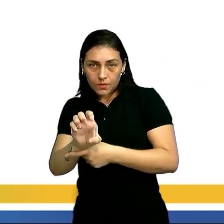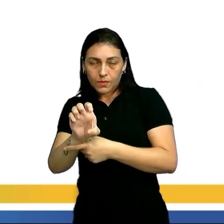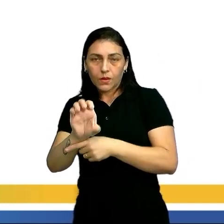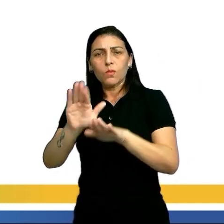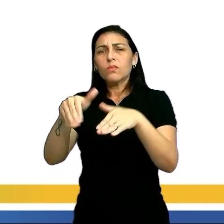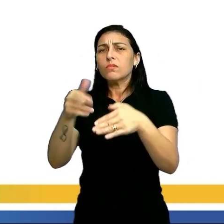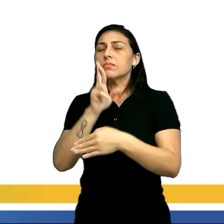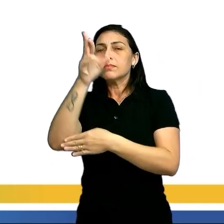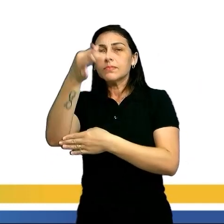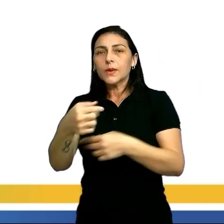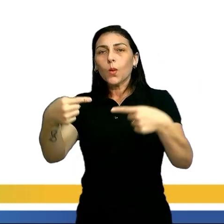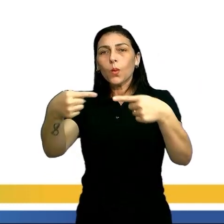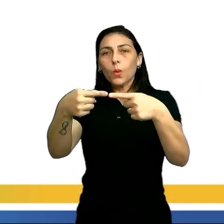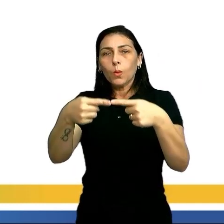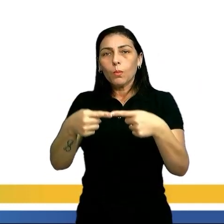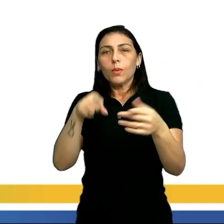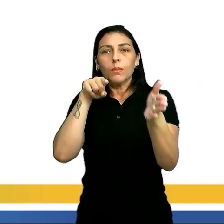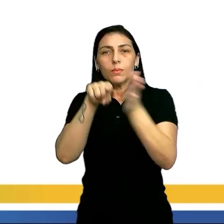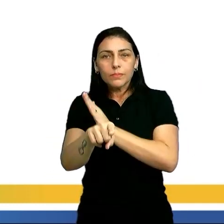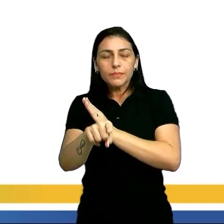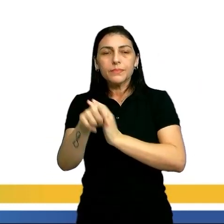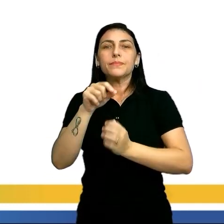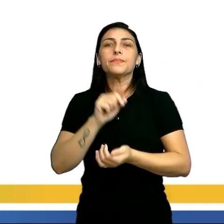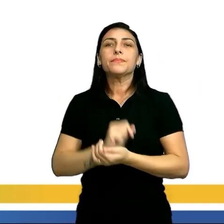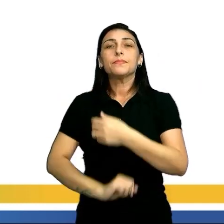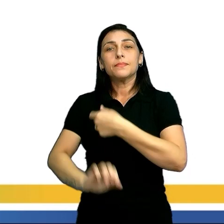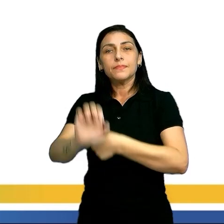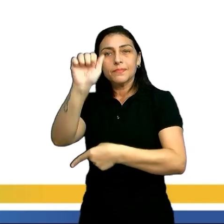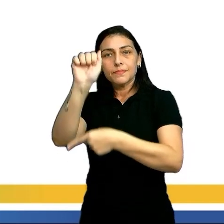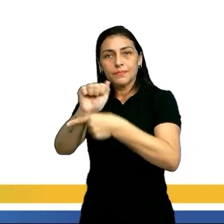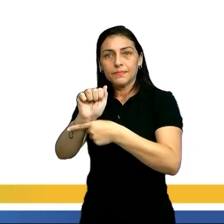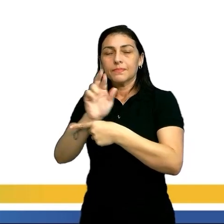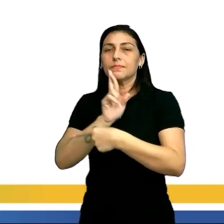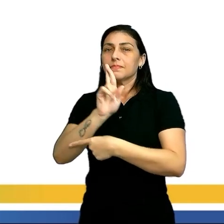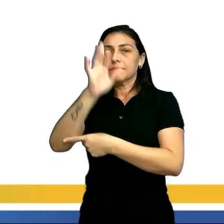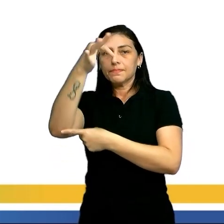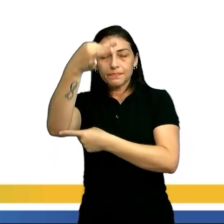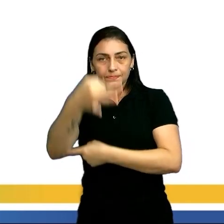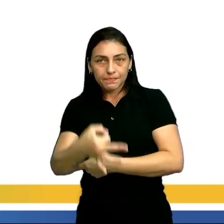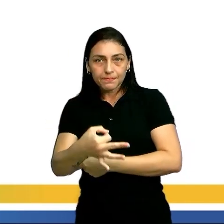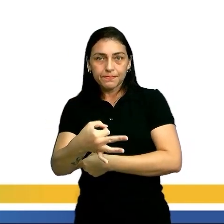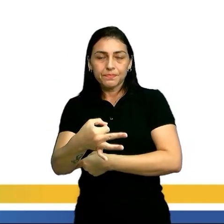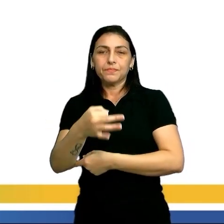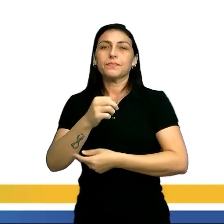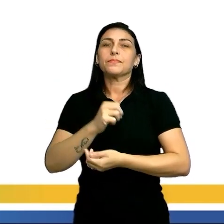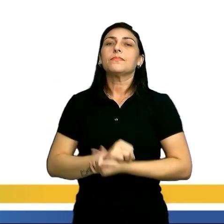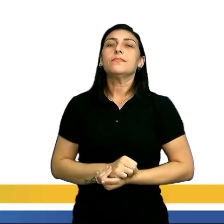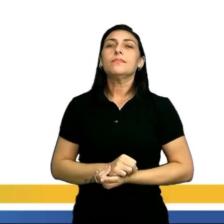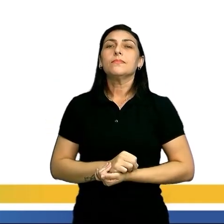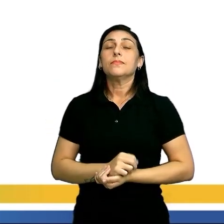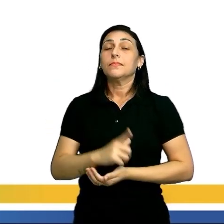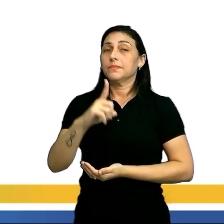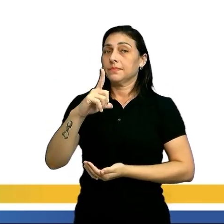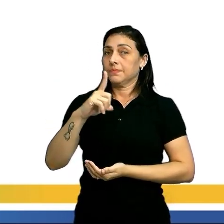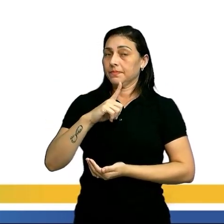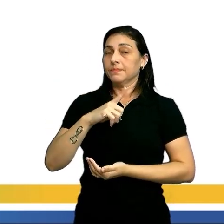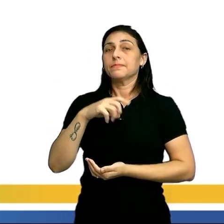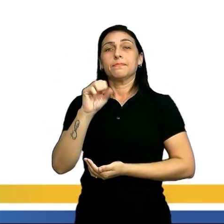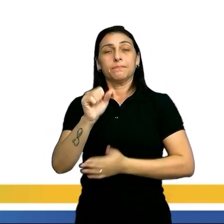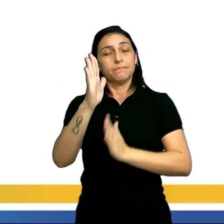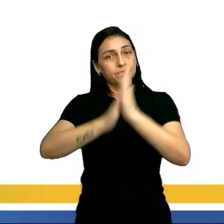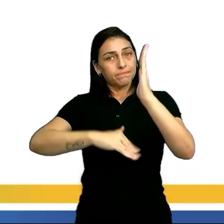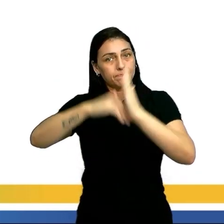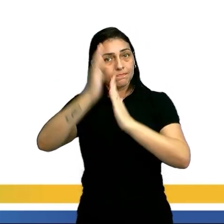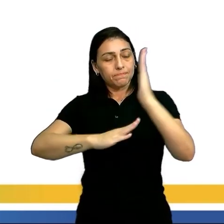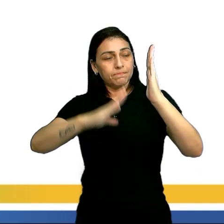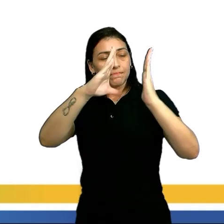E. Para você que está acompanhando e que respondeu letra A, está corretíssimo. Nós temos sim uma pintura